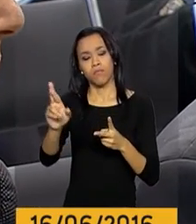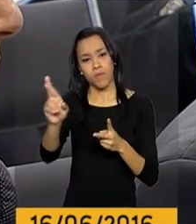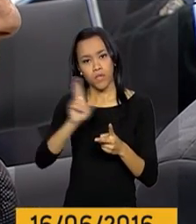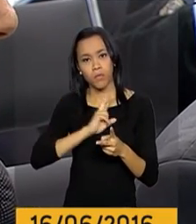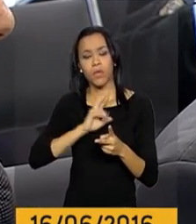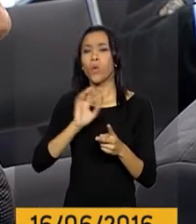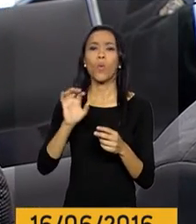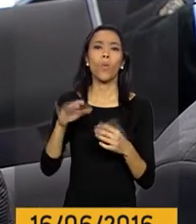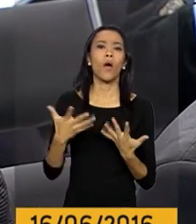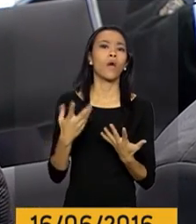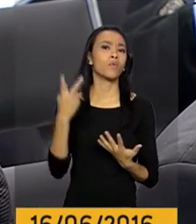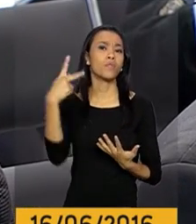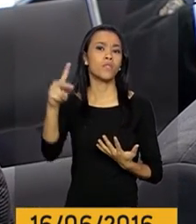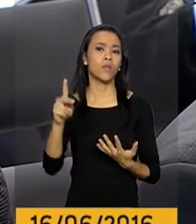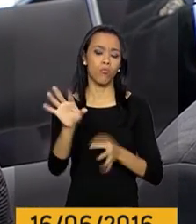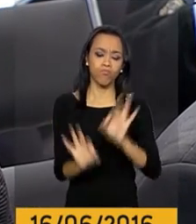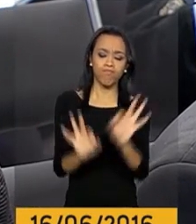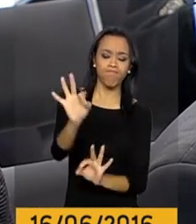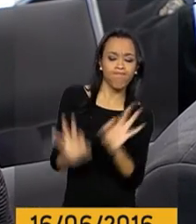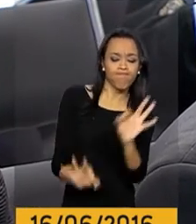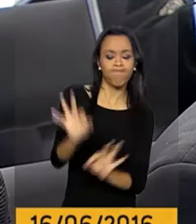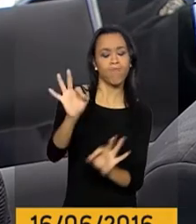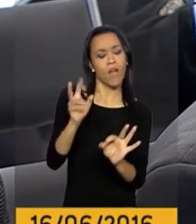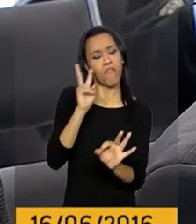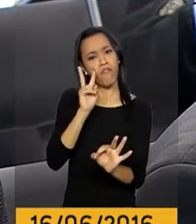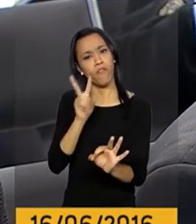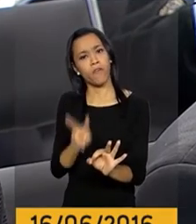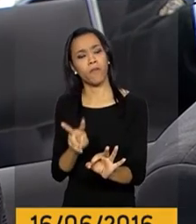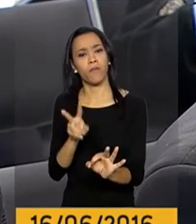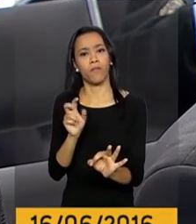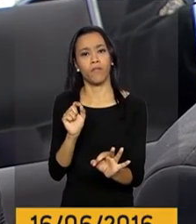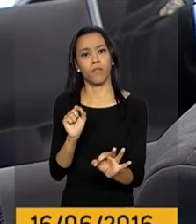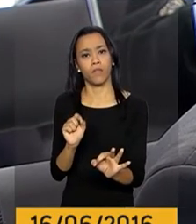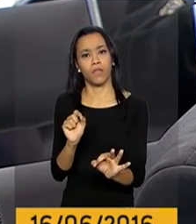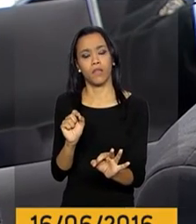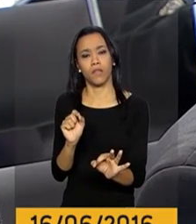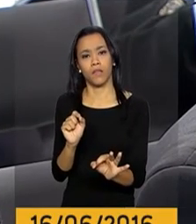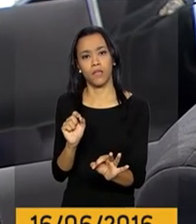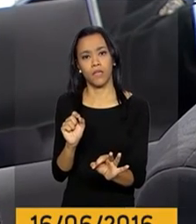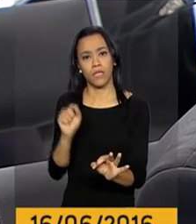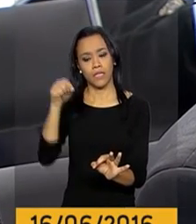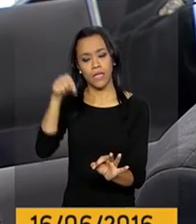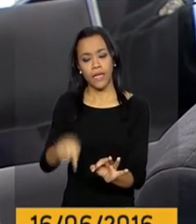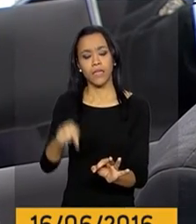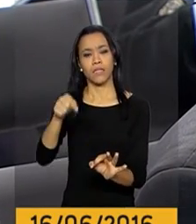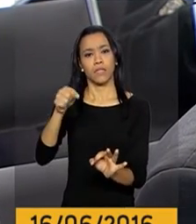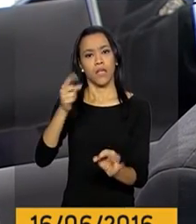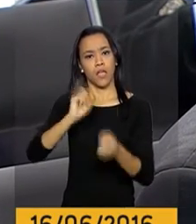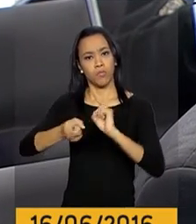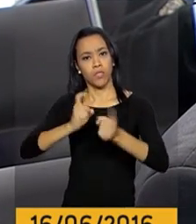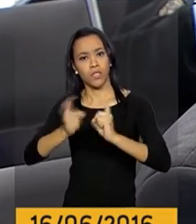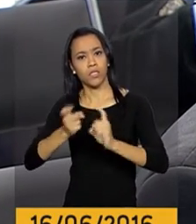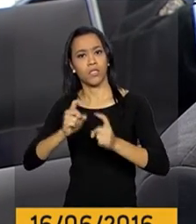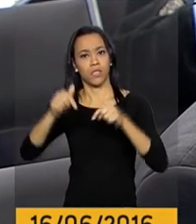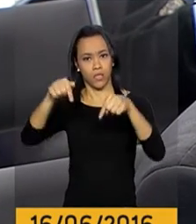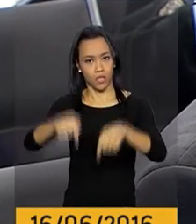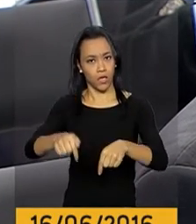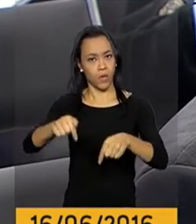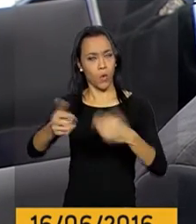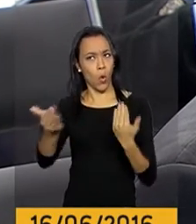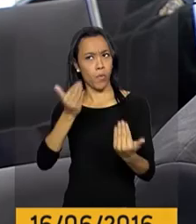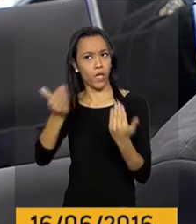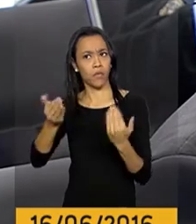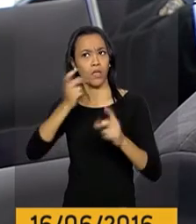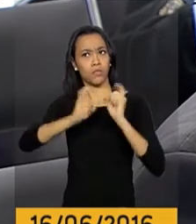seu plano em frente à educação, como é que o senhor vê o diferencial desta administração para a administração anterior